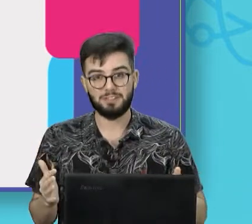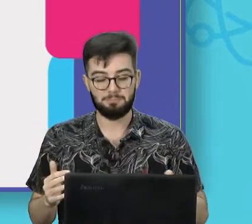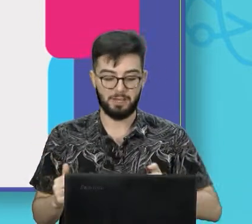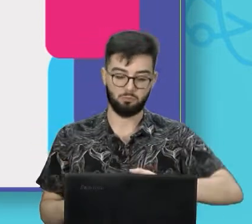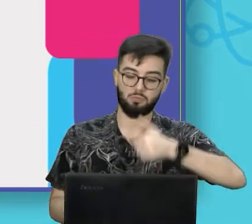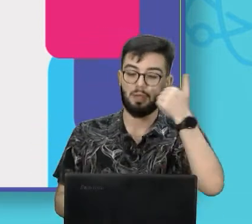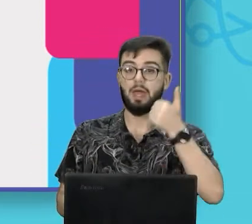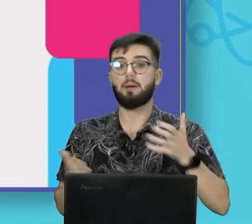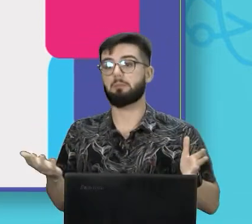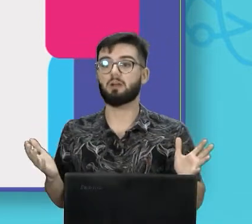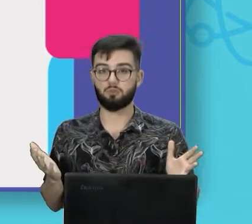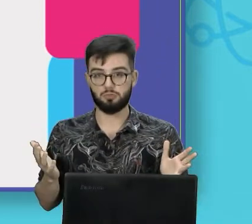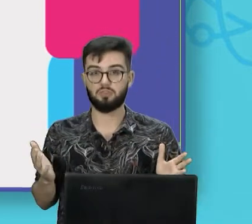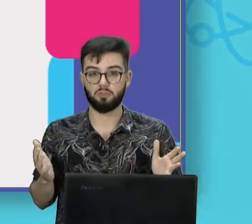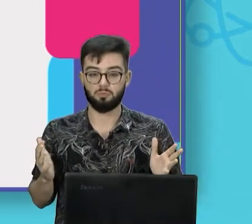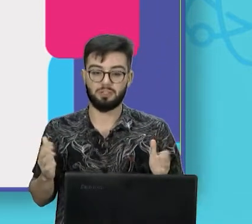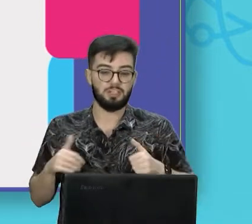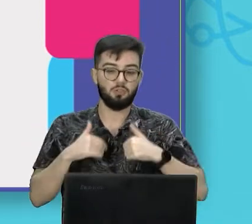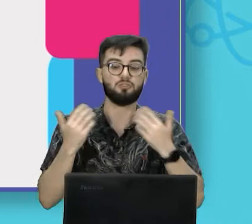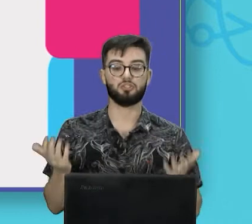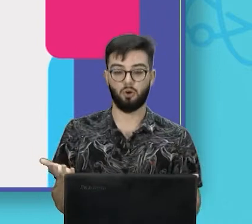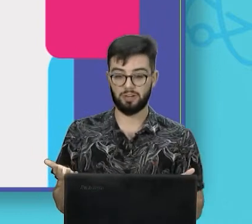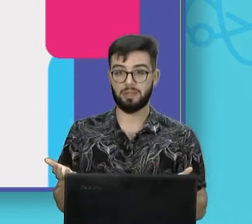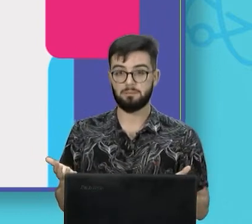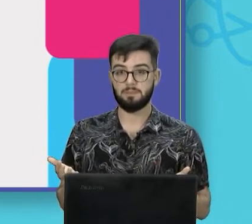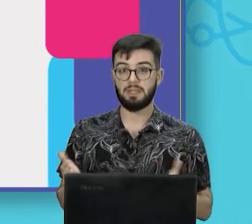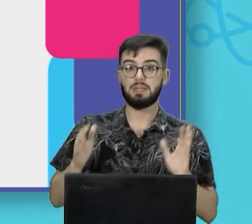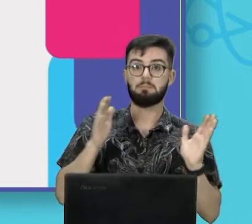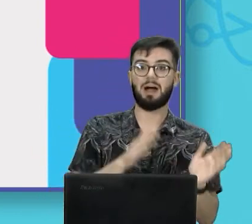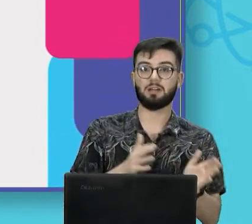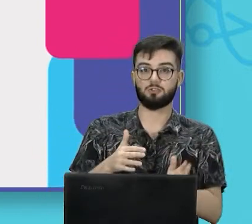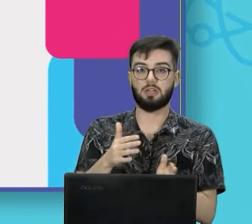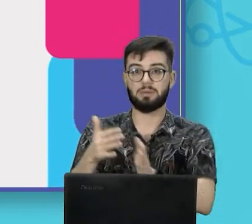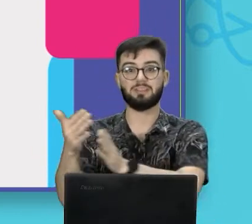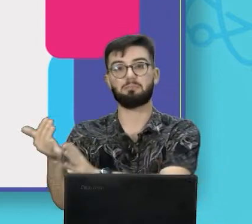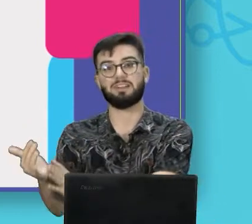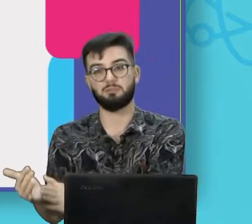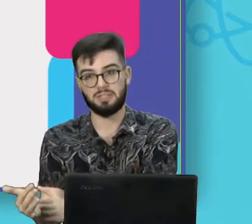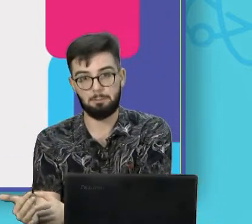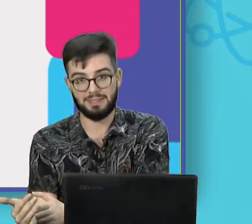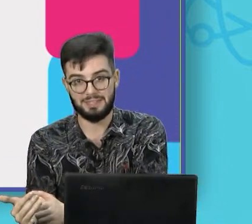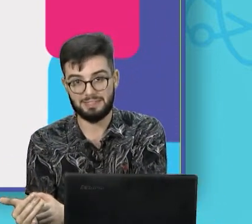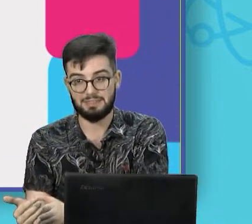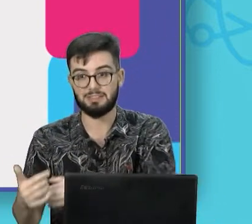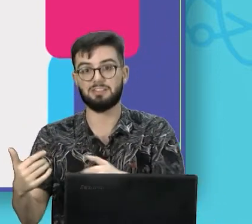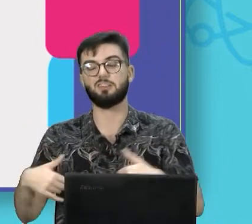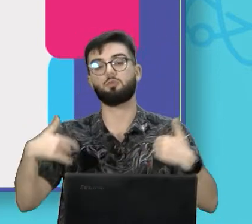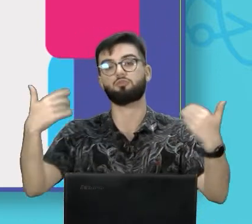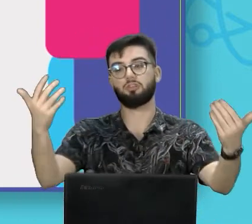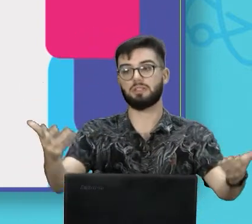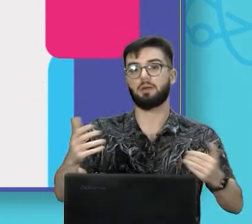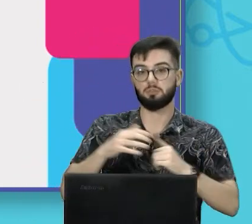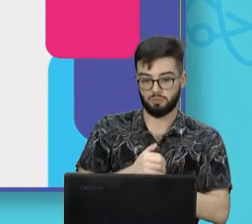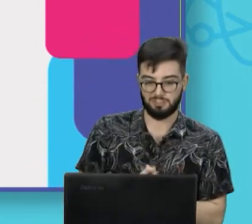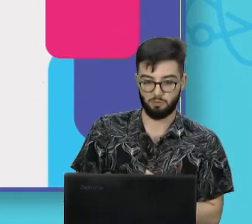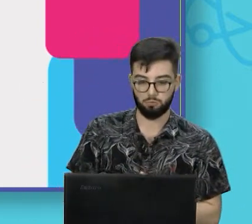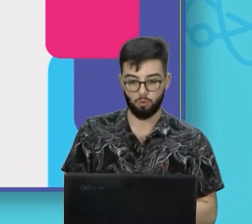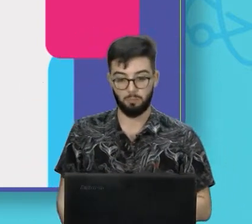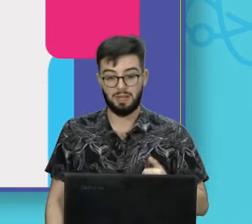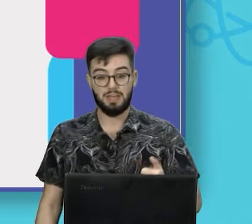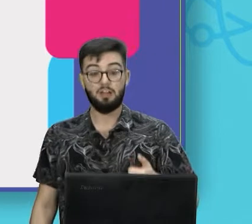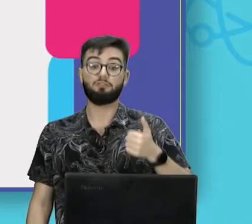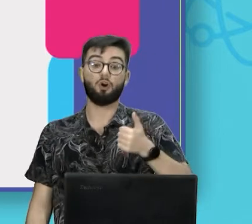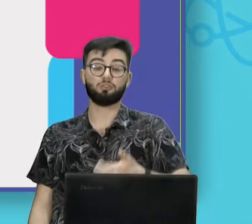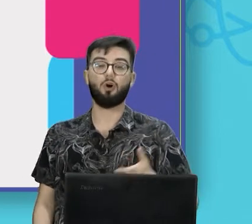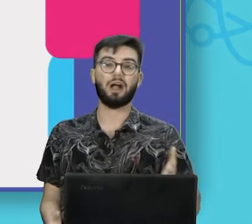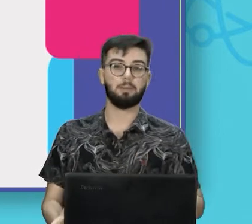principais aspectos a primeira constituição a nossa história né e marca Justamente esse Brasil independente tenta a lidar encontrou